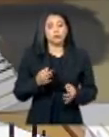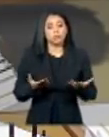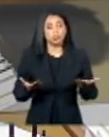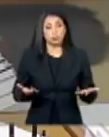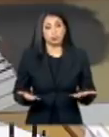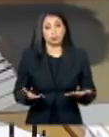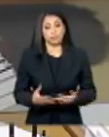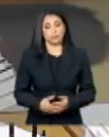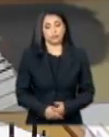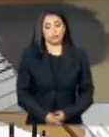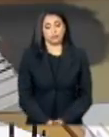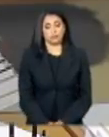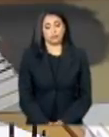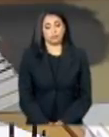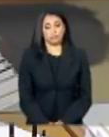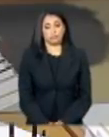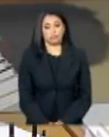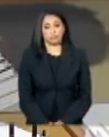mas